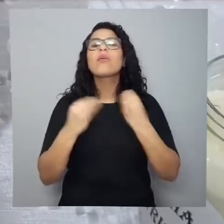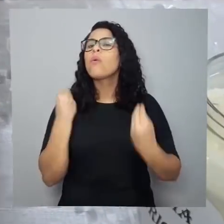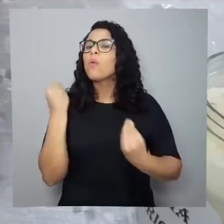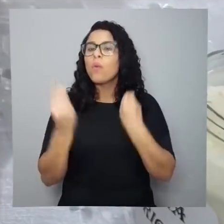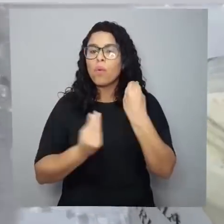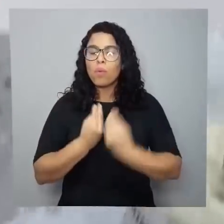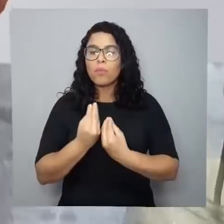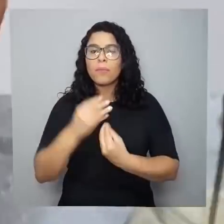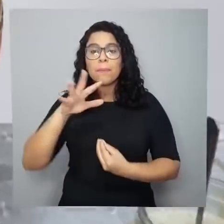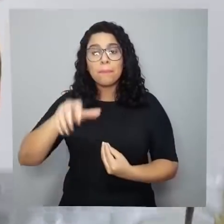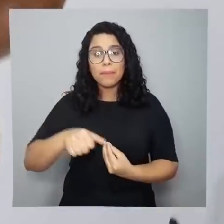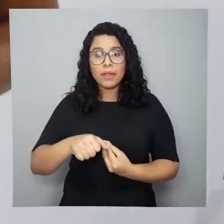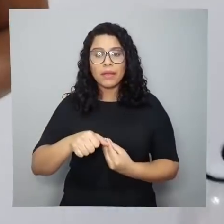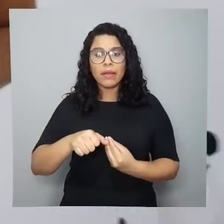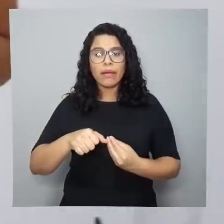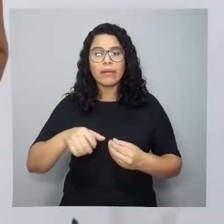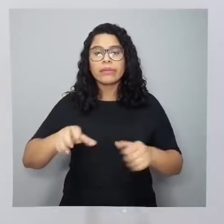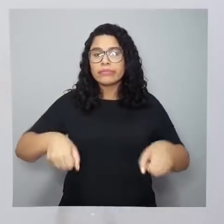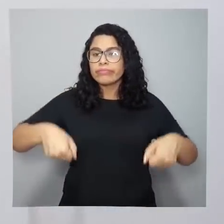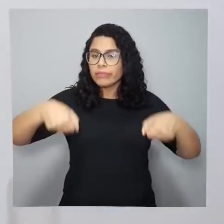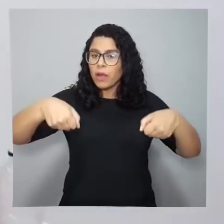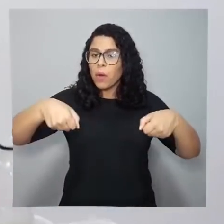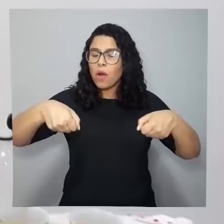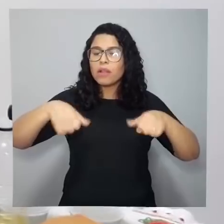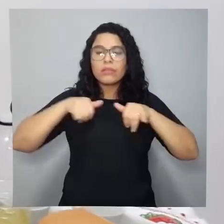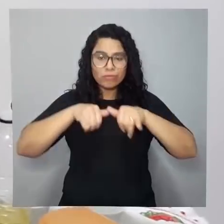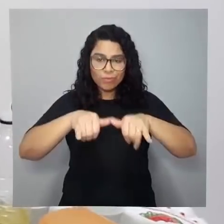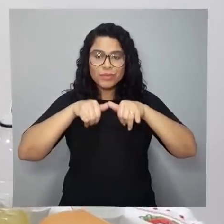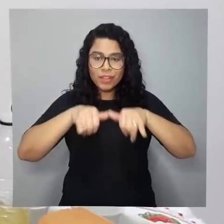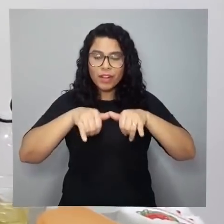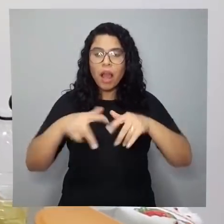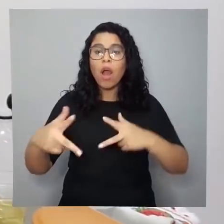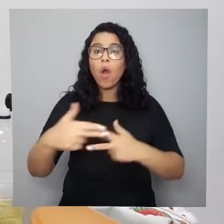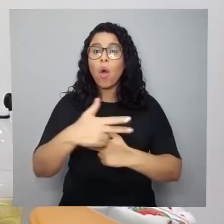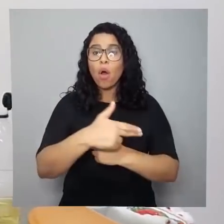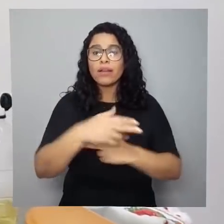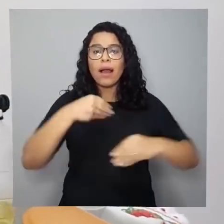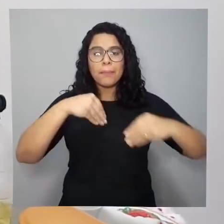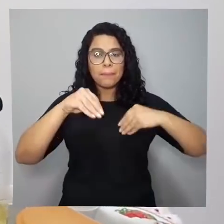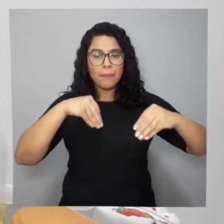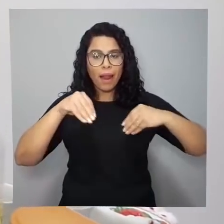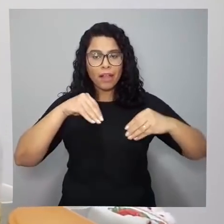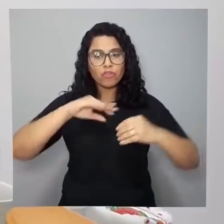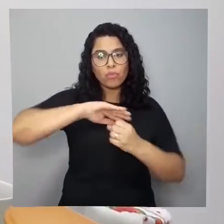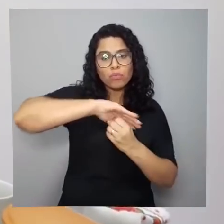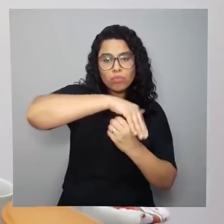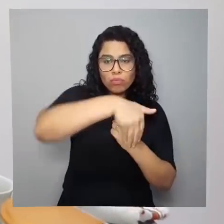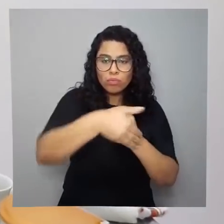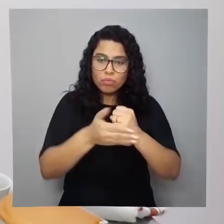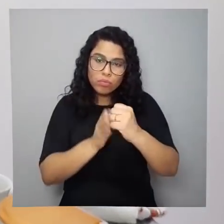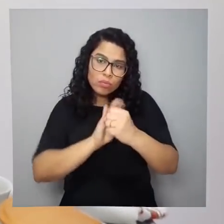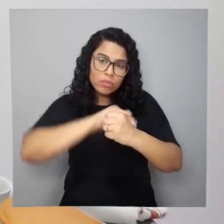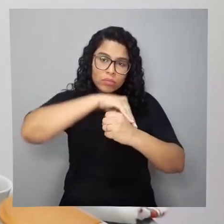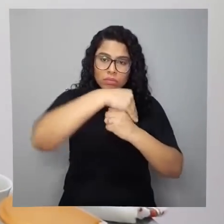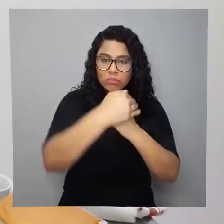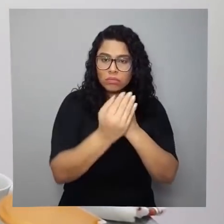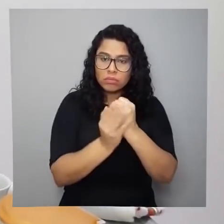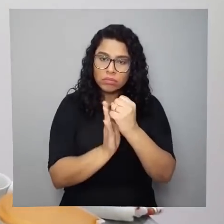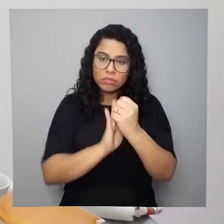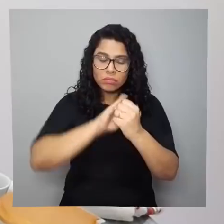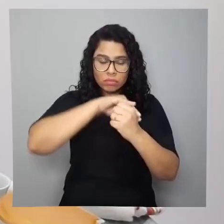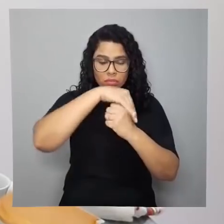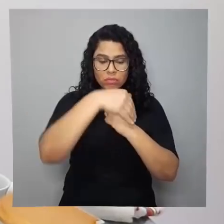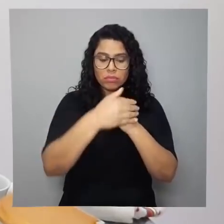Vocês pegarem sacolinha de mercado, cortar os pedacinhos de plástico e envolver elas